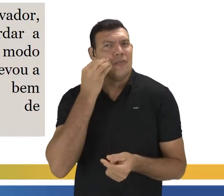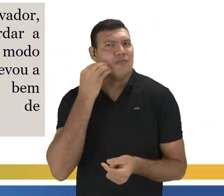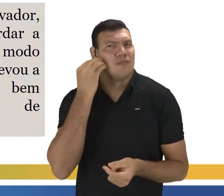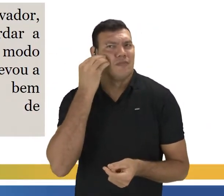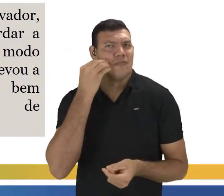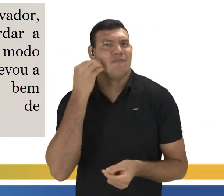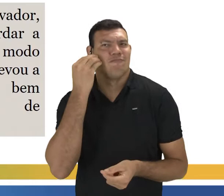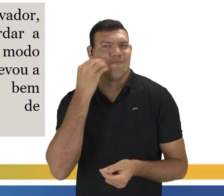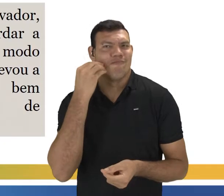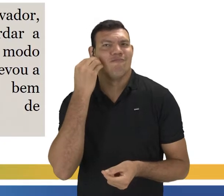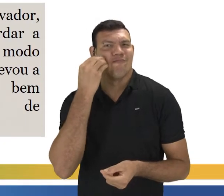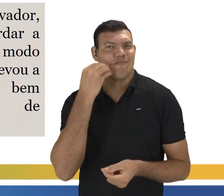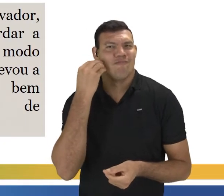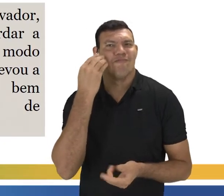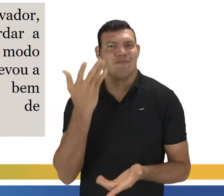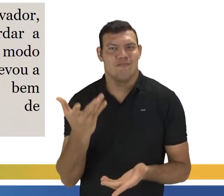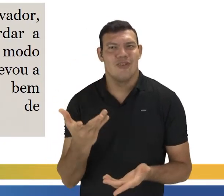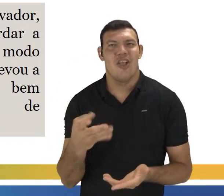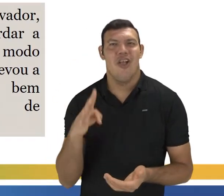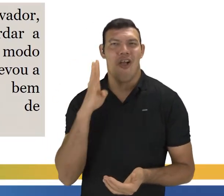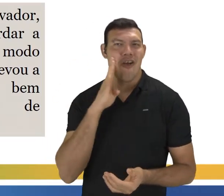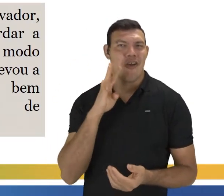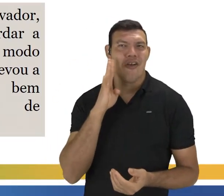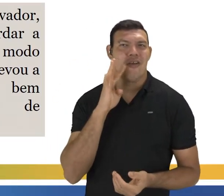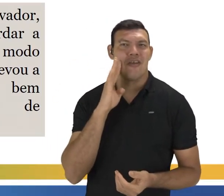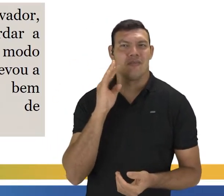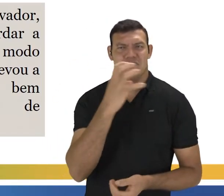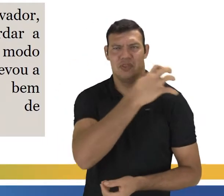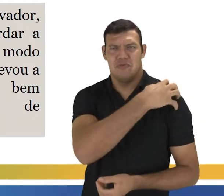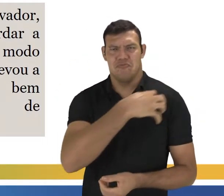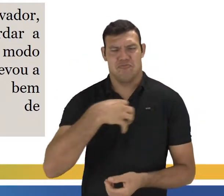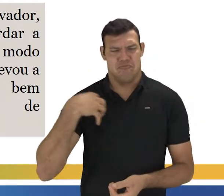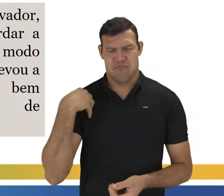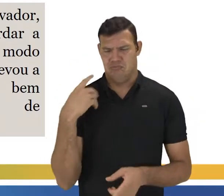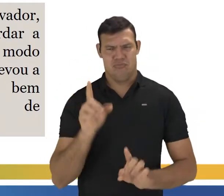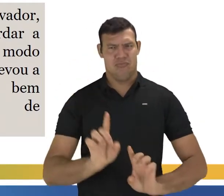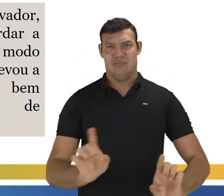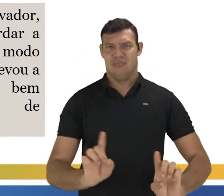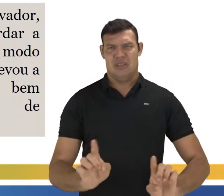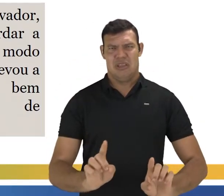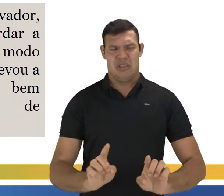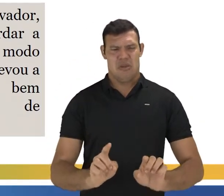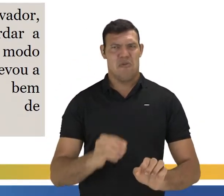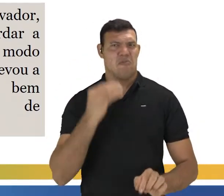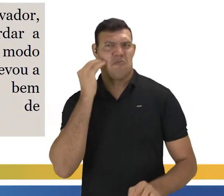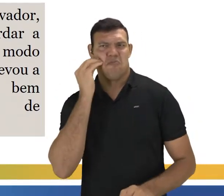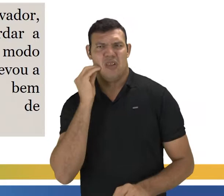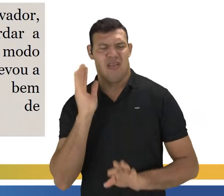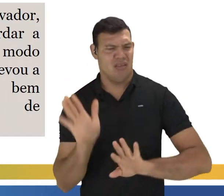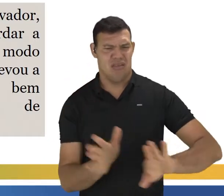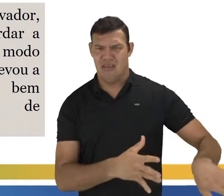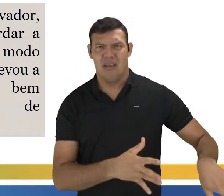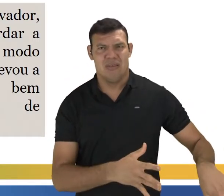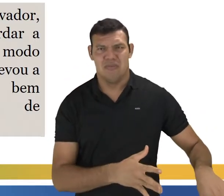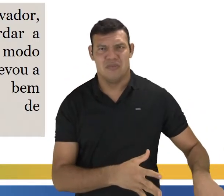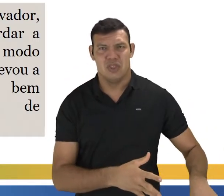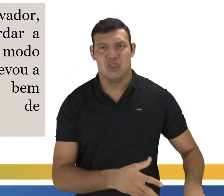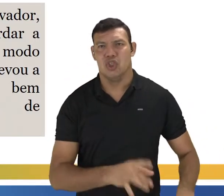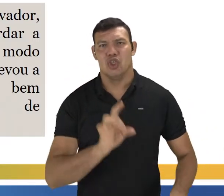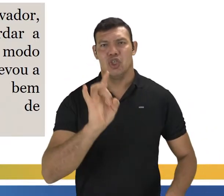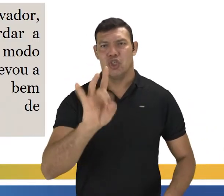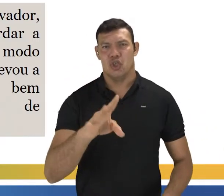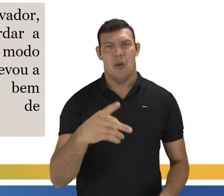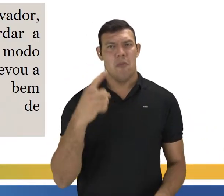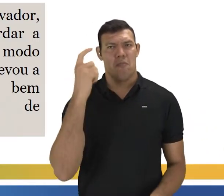daquilo então era bem legal certo já estou feliz considerava os experimentos não serviam para ajudar em nada